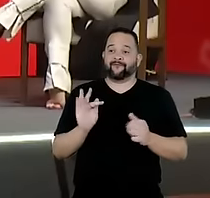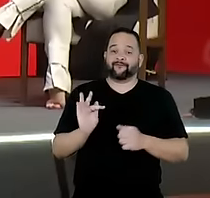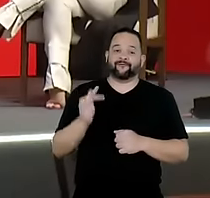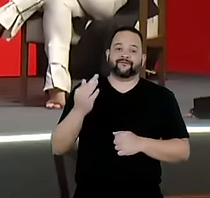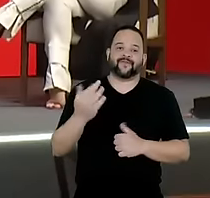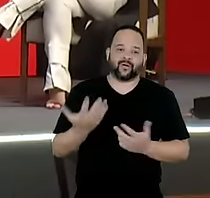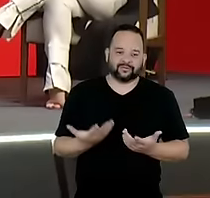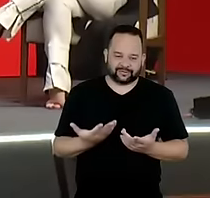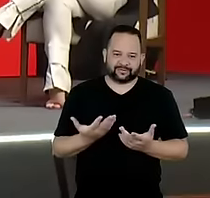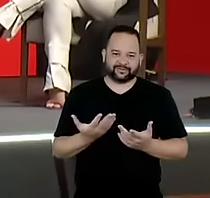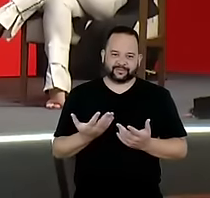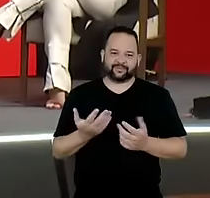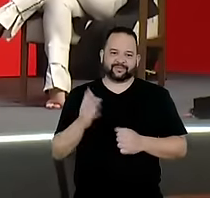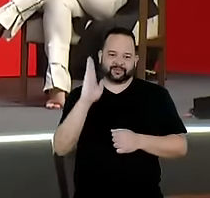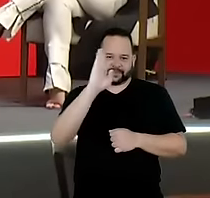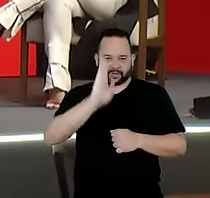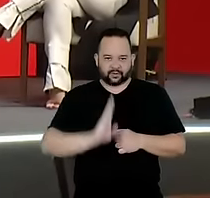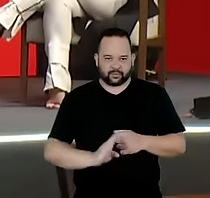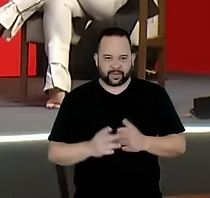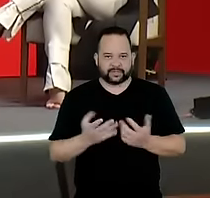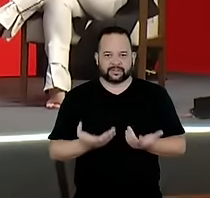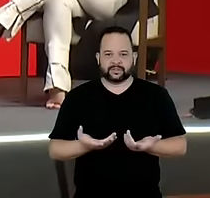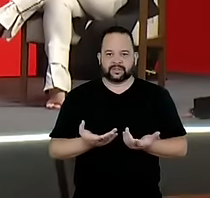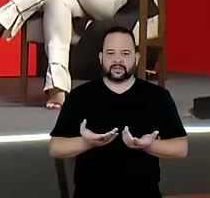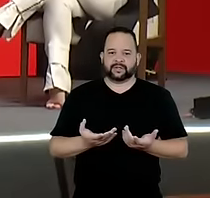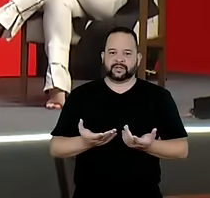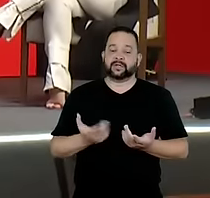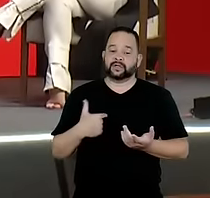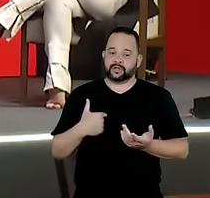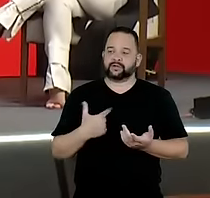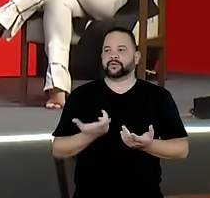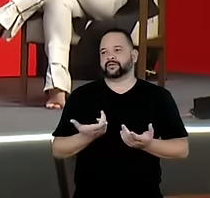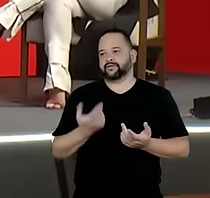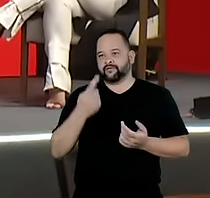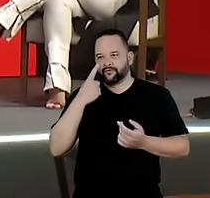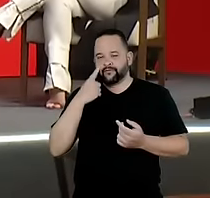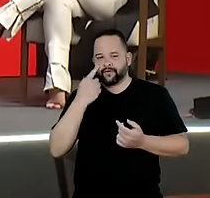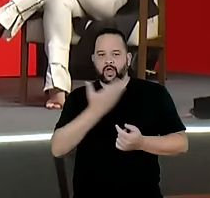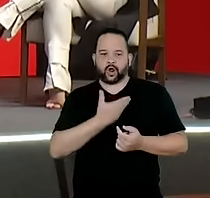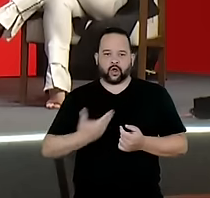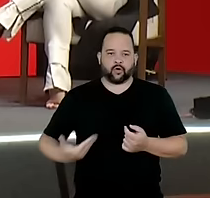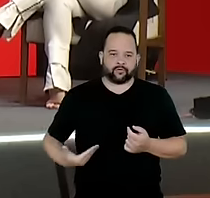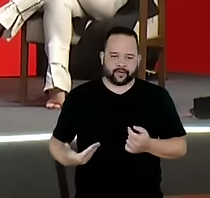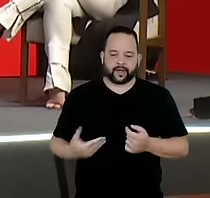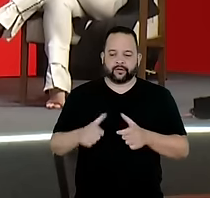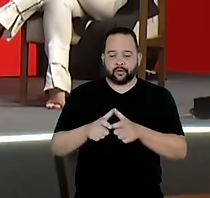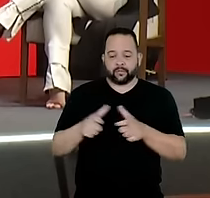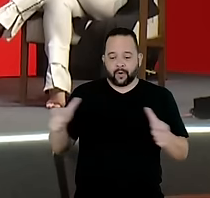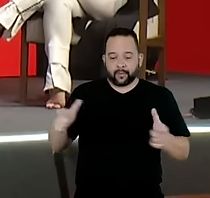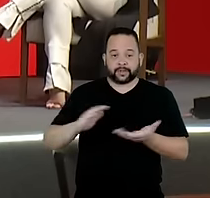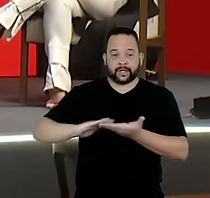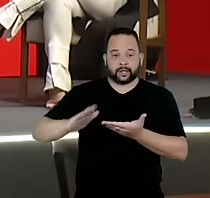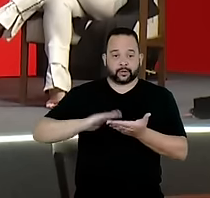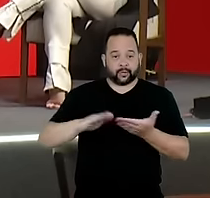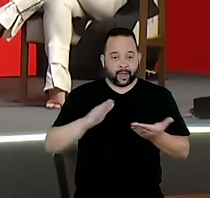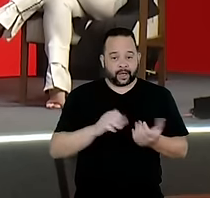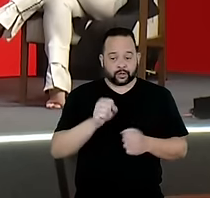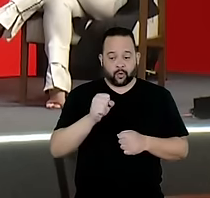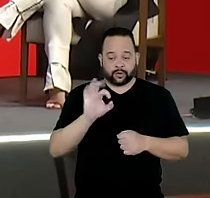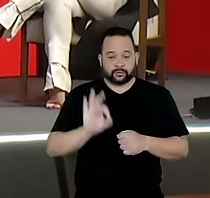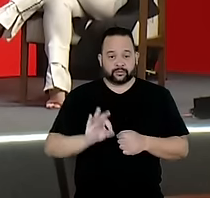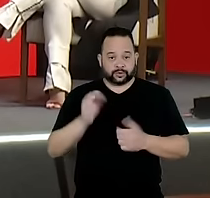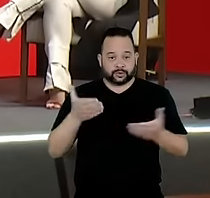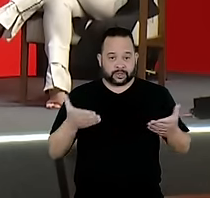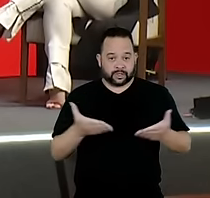fiscal é uma situação de aumento de gastos 88% esse ano Provavelmente ano que vem em torno de 88% se a gente inclui o pagamentos de